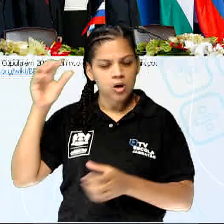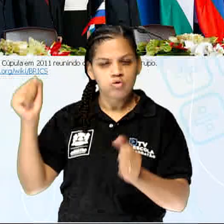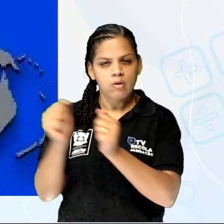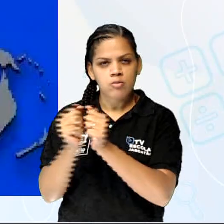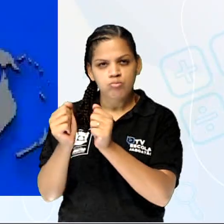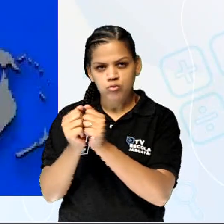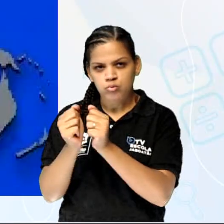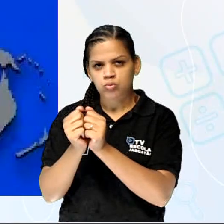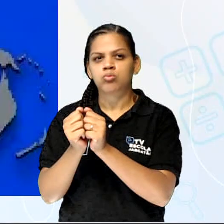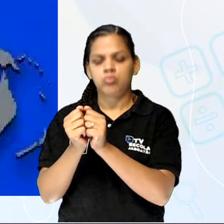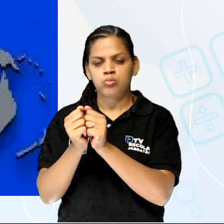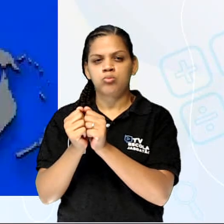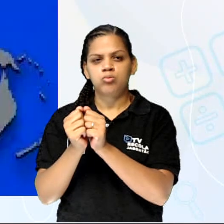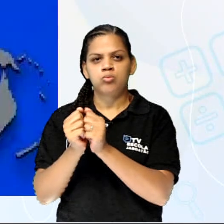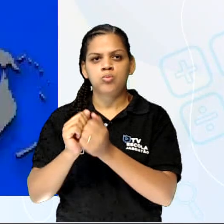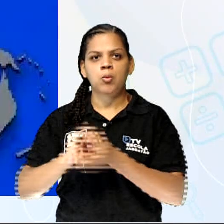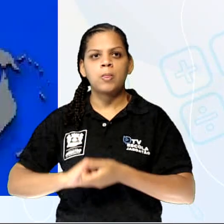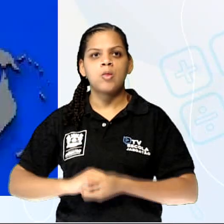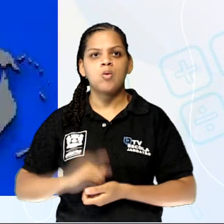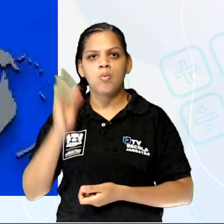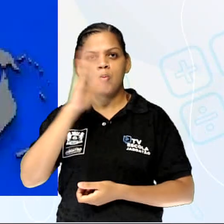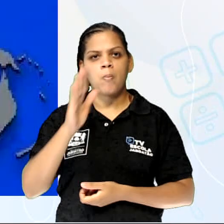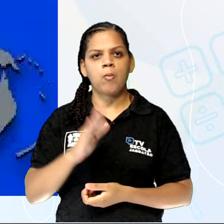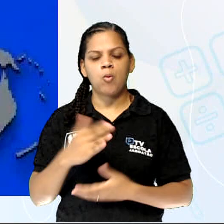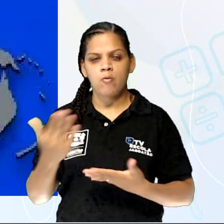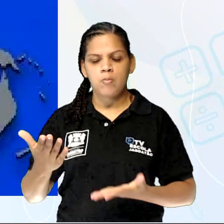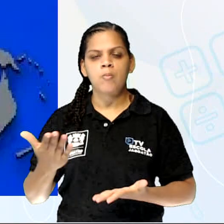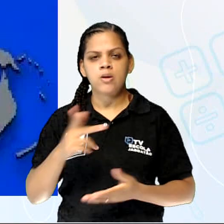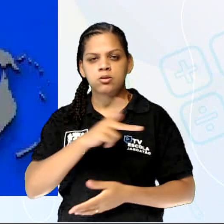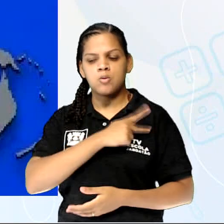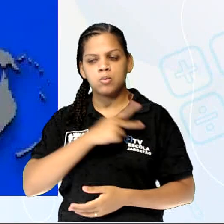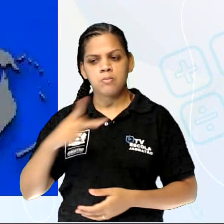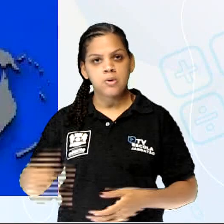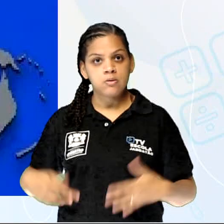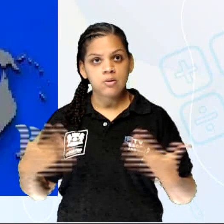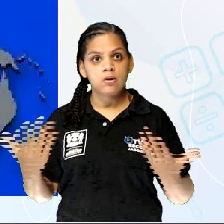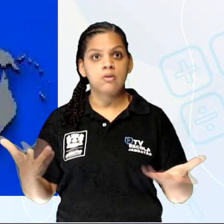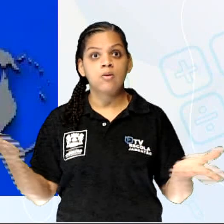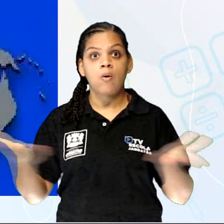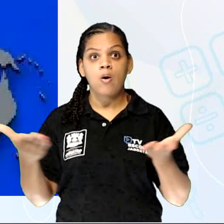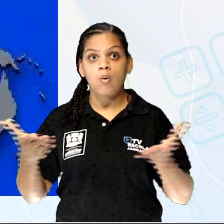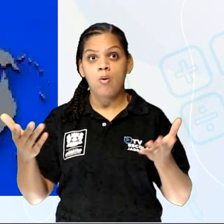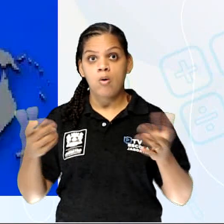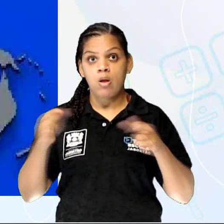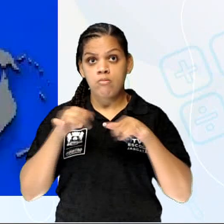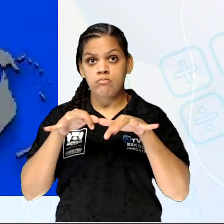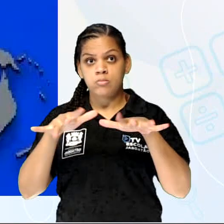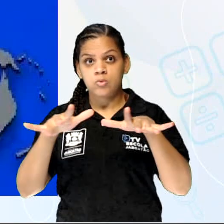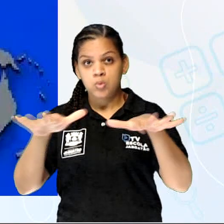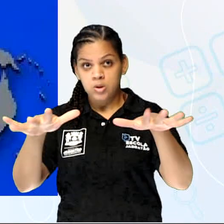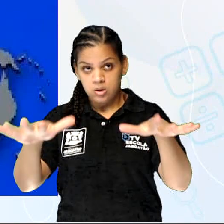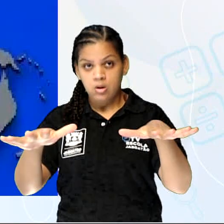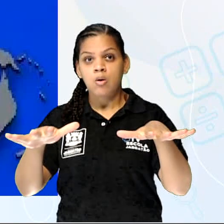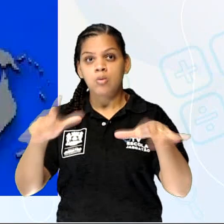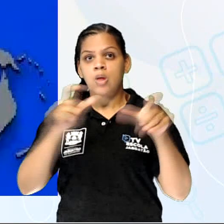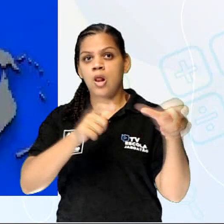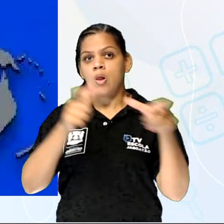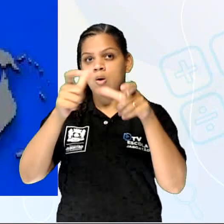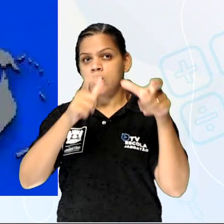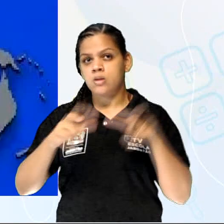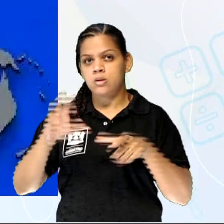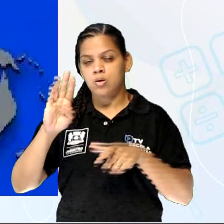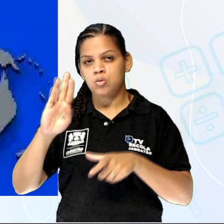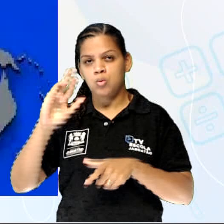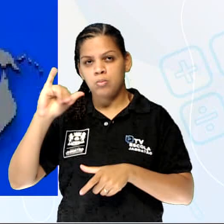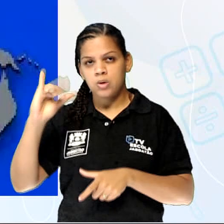certo? Então vamos continuar aí, localização do BRICS no mundo. E nessa imagem do mapa você terá aí